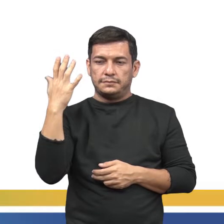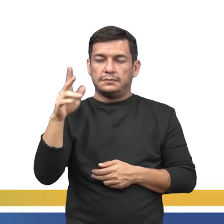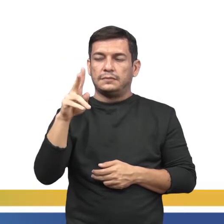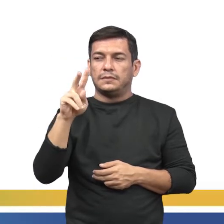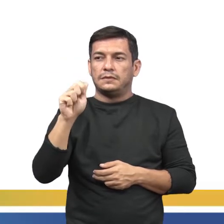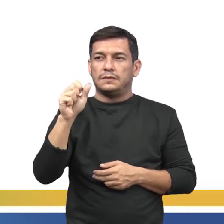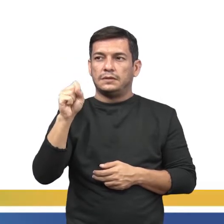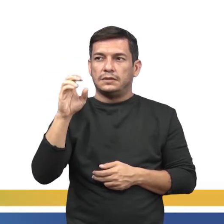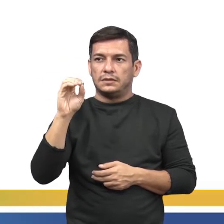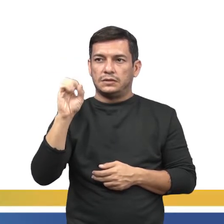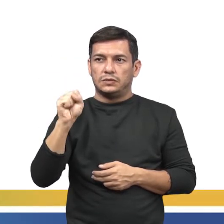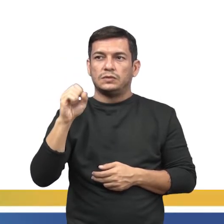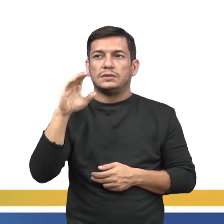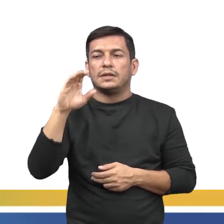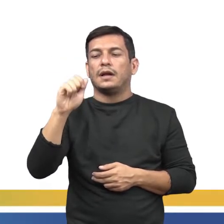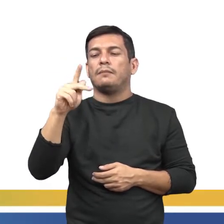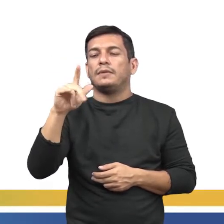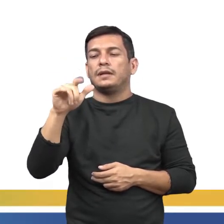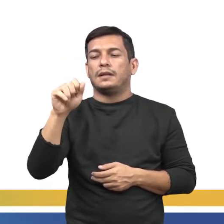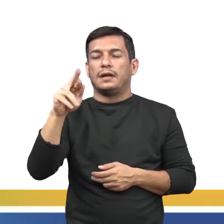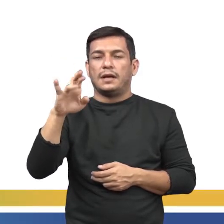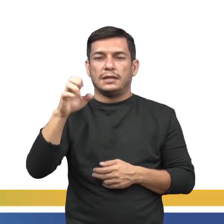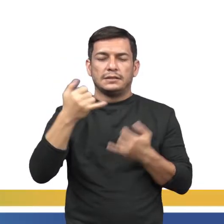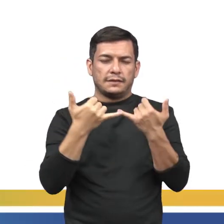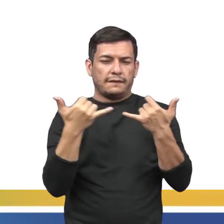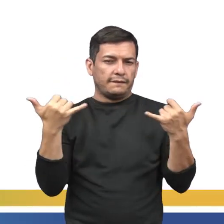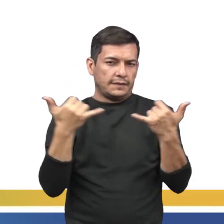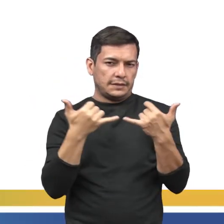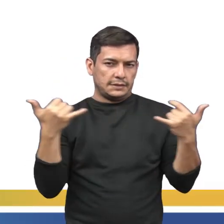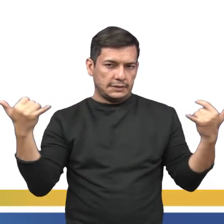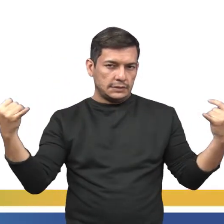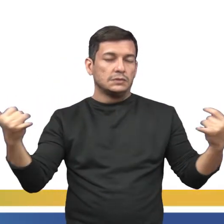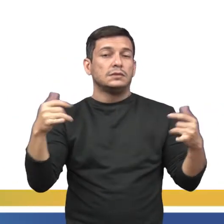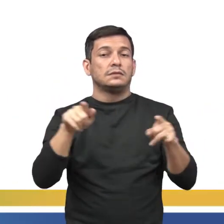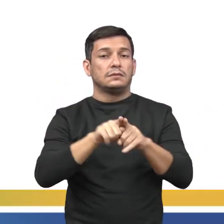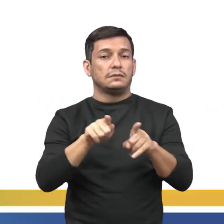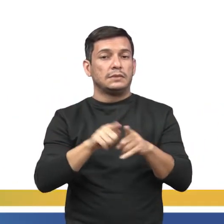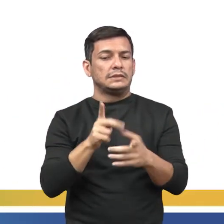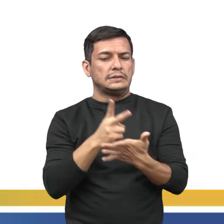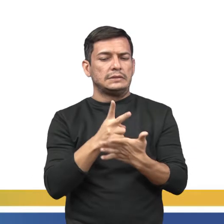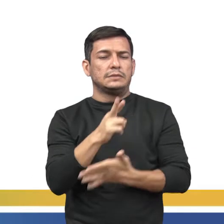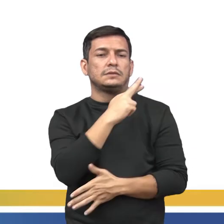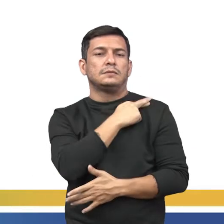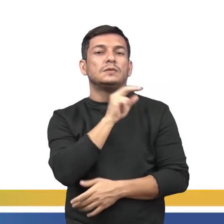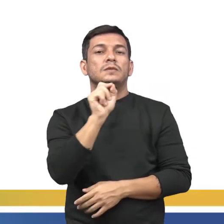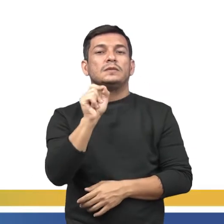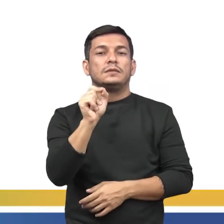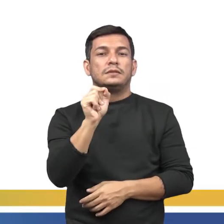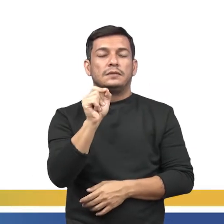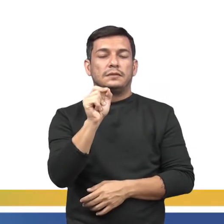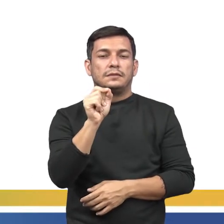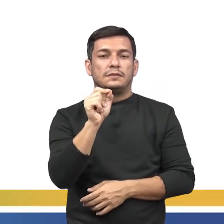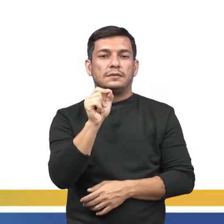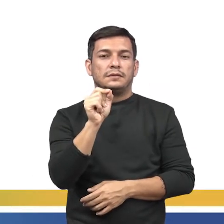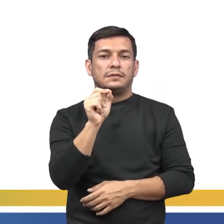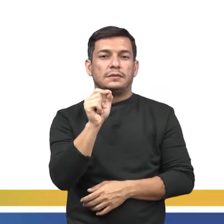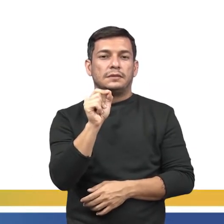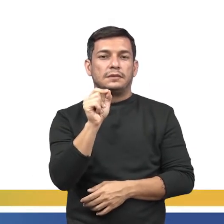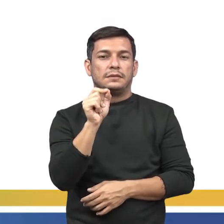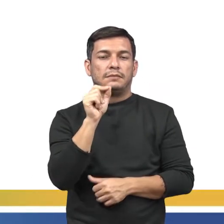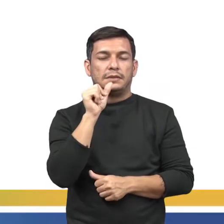vasos capilares são bem mais finos e eles são sempre responsáveis pelo esse intercâmbio